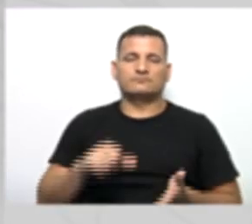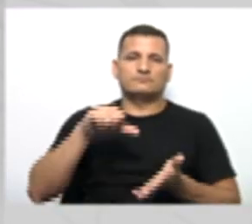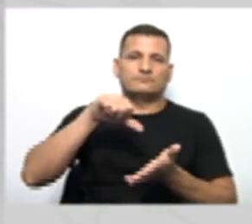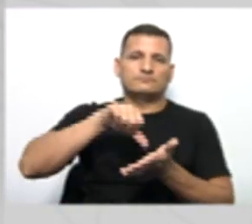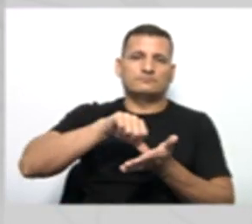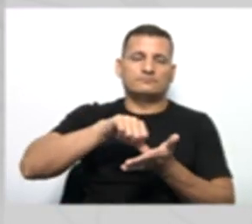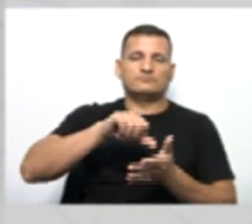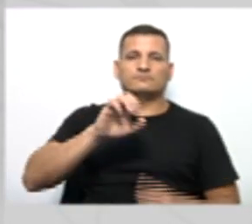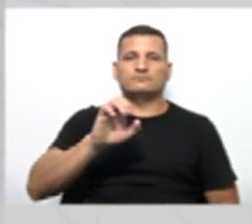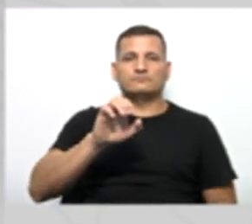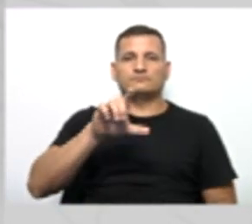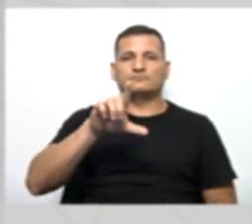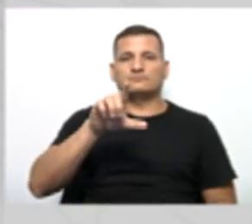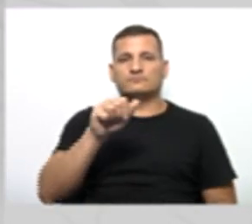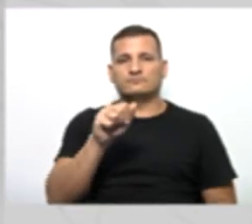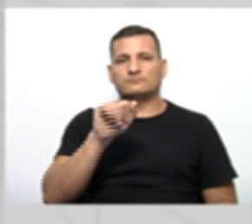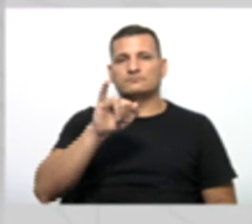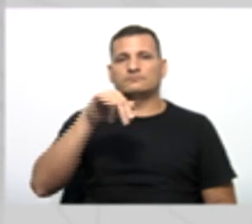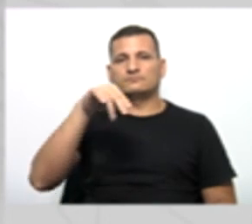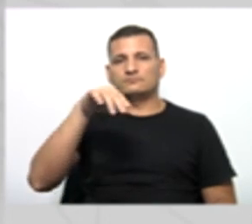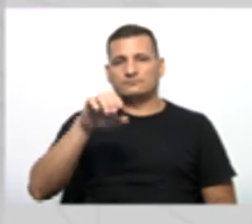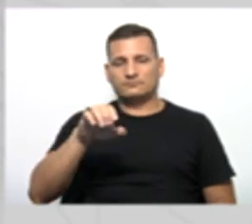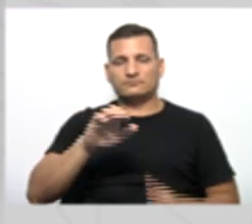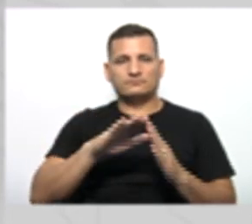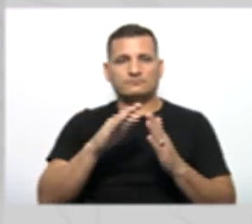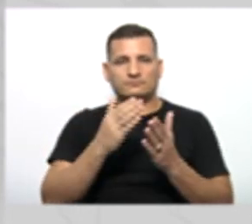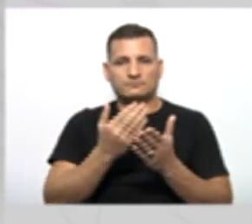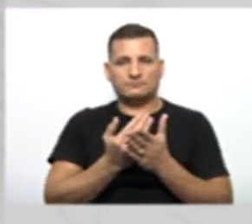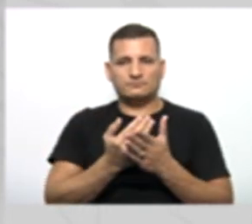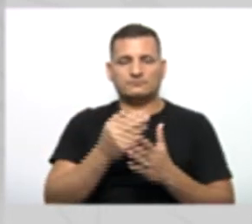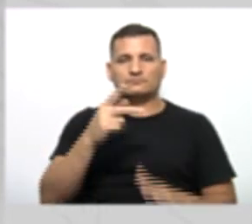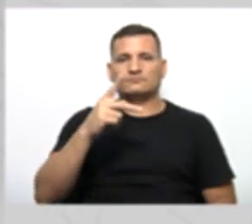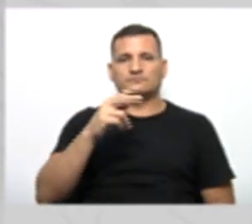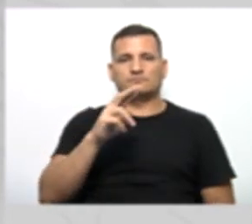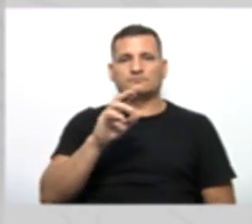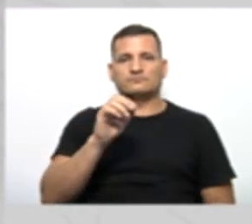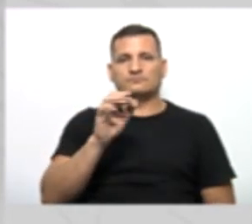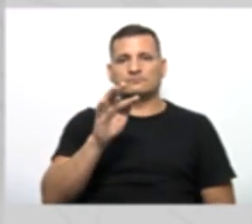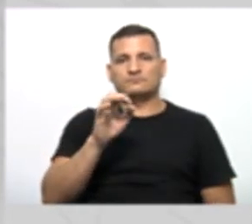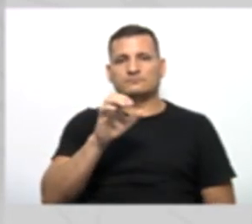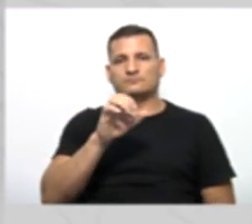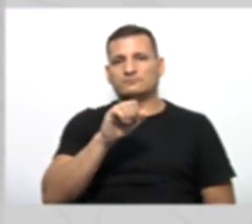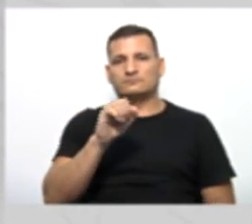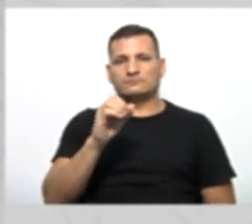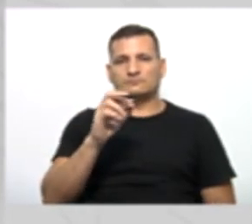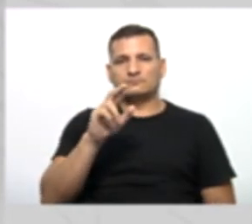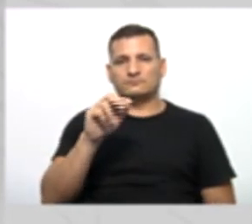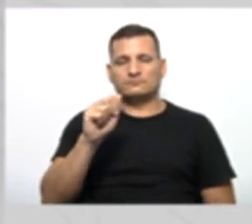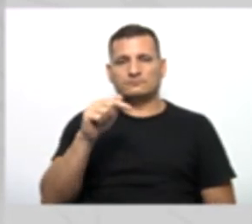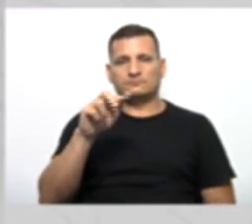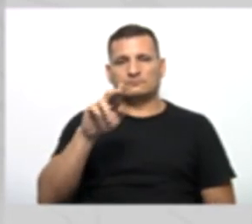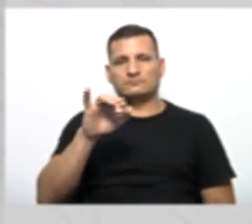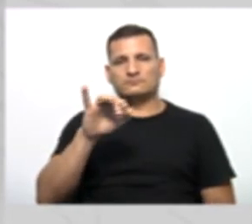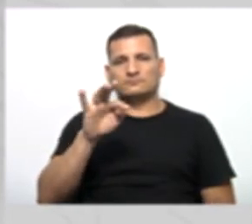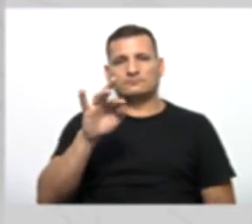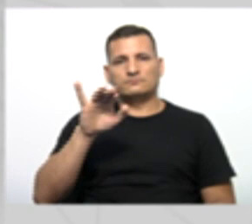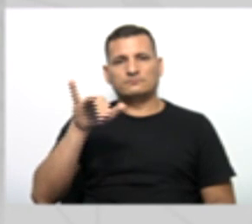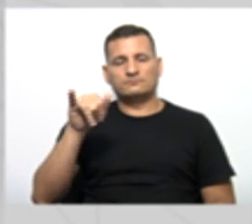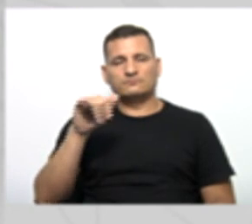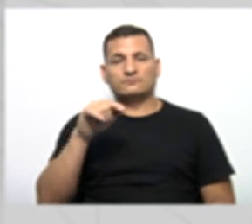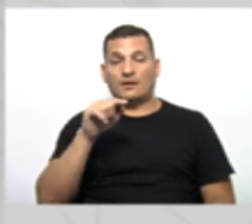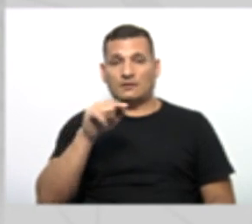aluna Elaine, lá da escola Professora Quitéria, ela respondeu que correta, professor Willis, era a